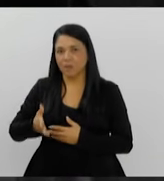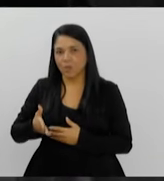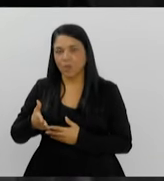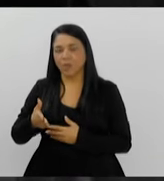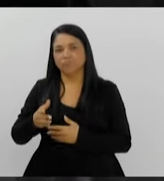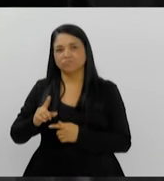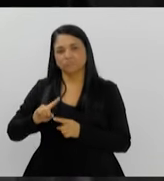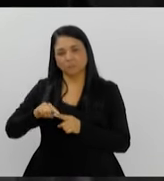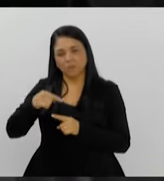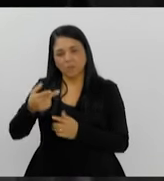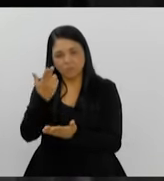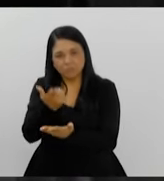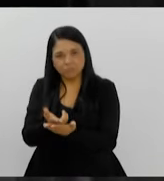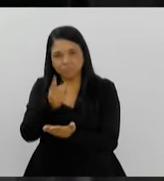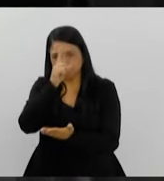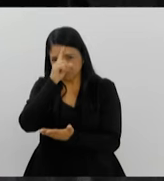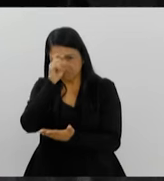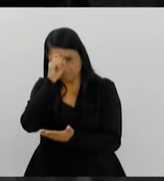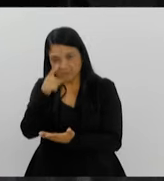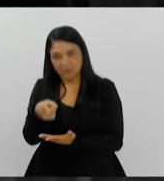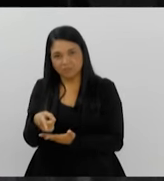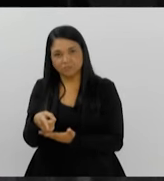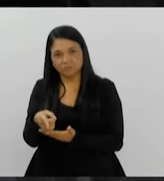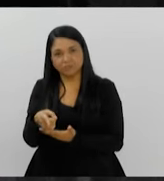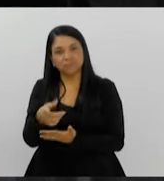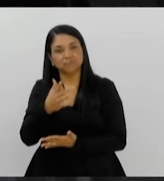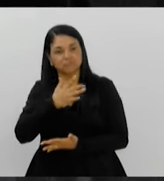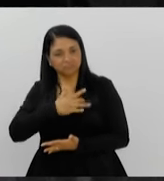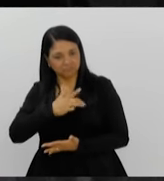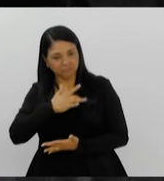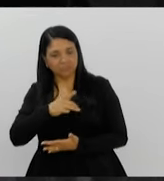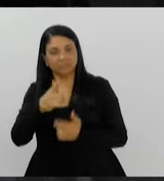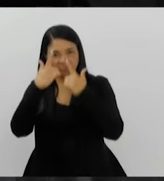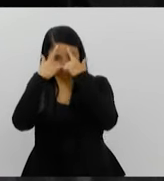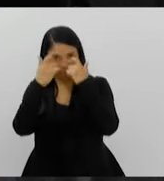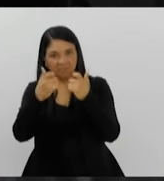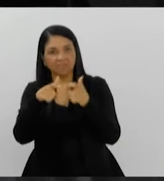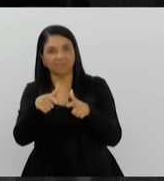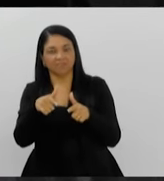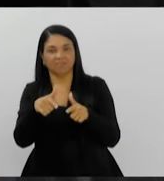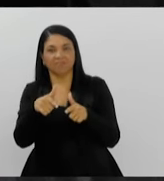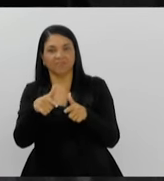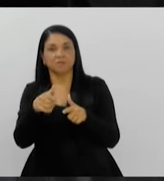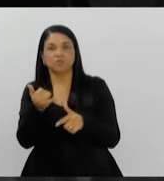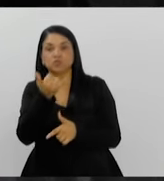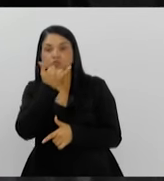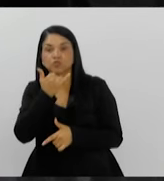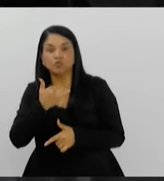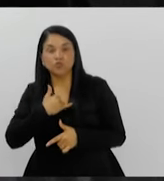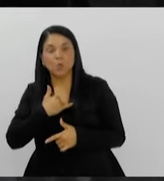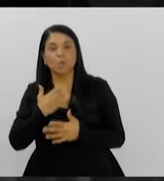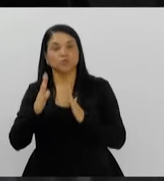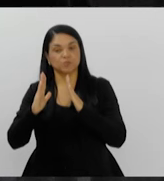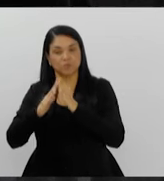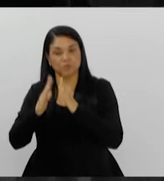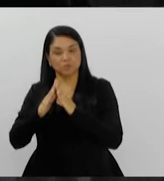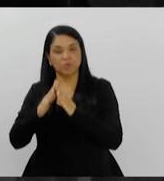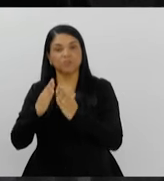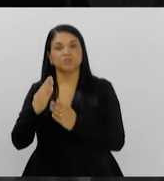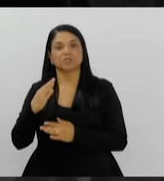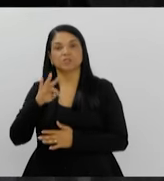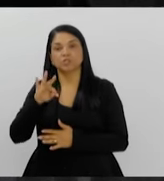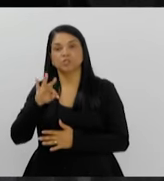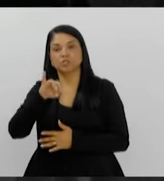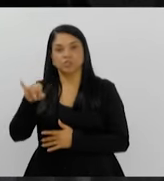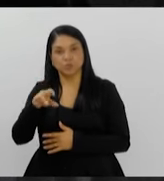indivíduo foi internado e eu lastimo lastimo a violência peço desculpa aos moradores da Tijuca as crianças as mulheres